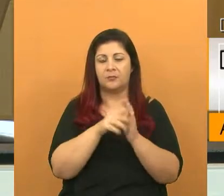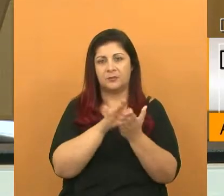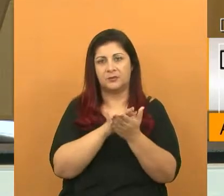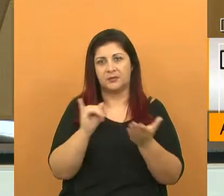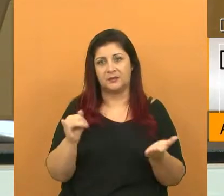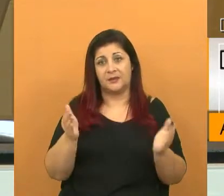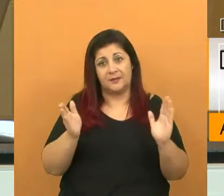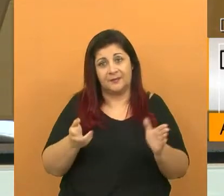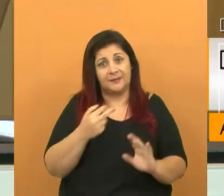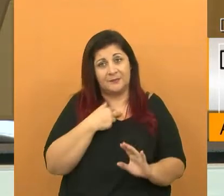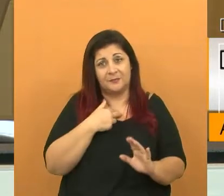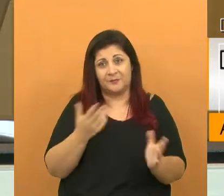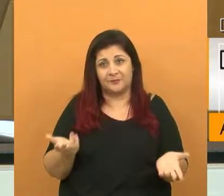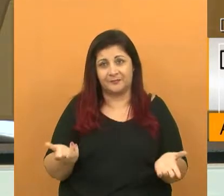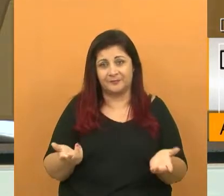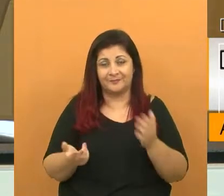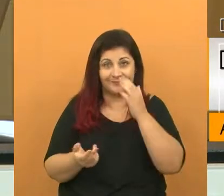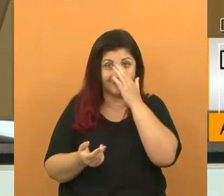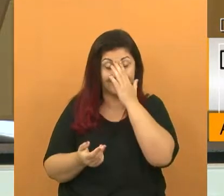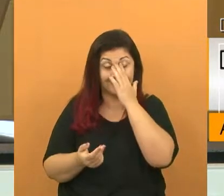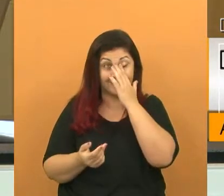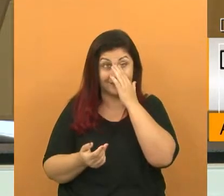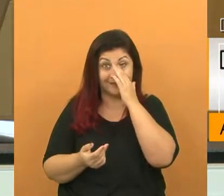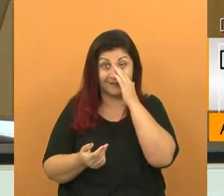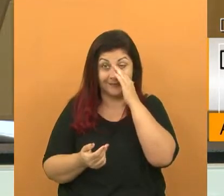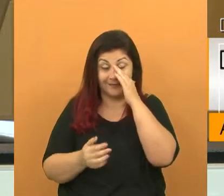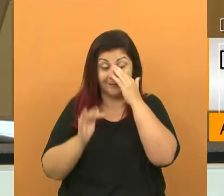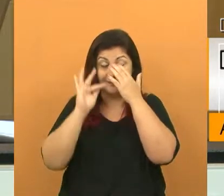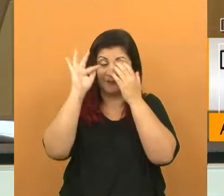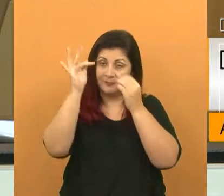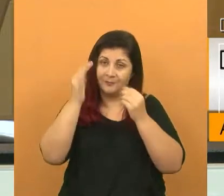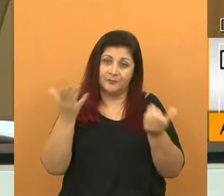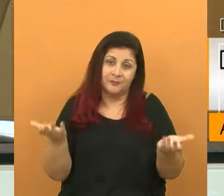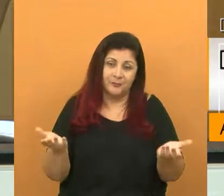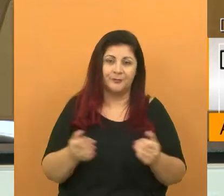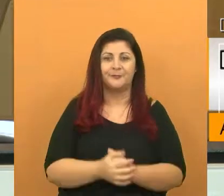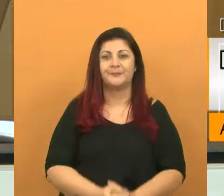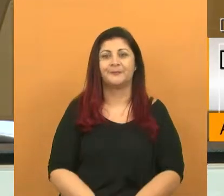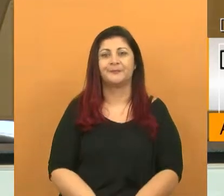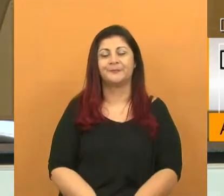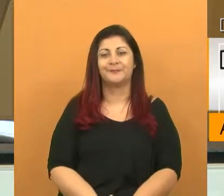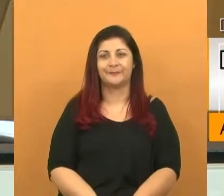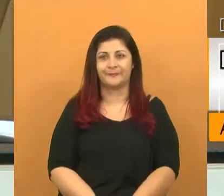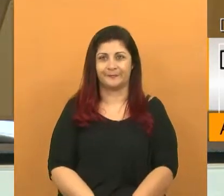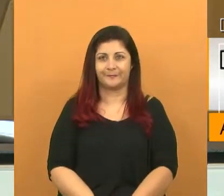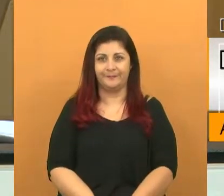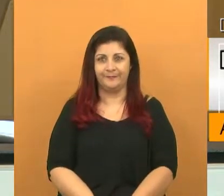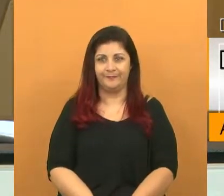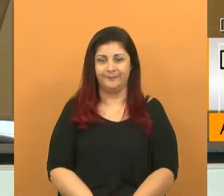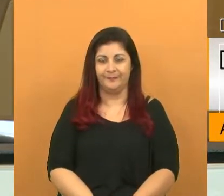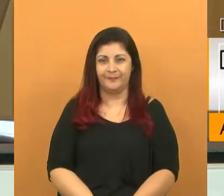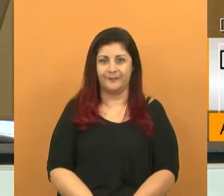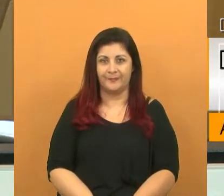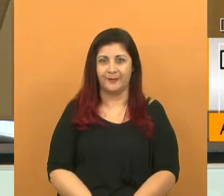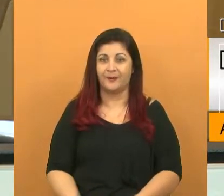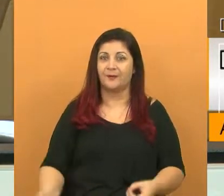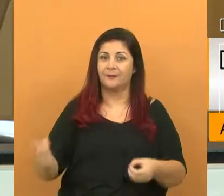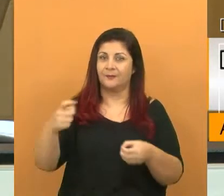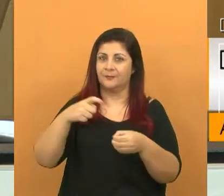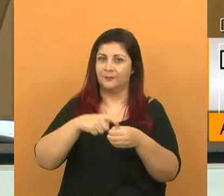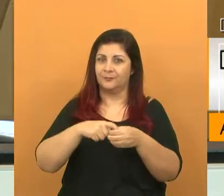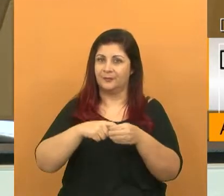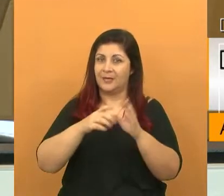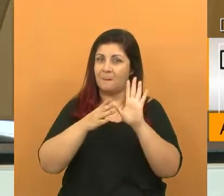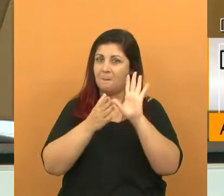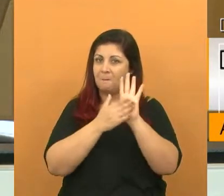momento não podemos porque hoje não são lagoas mas o espaço lá para ser recuperado pelas mãos